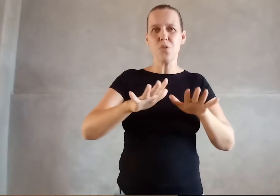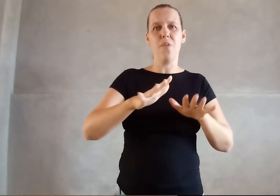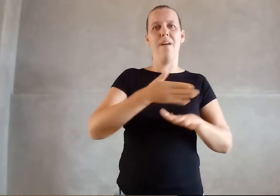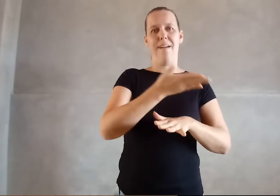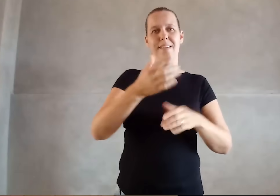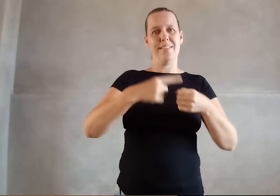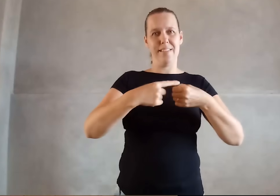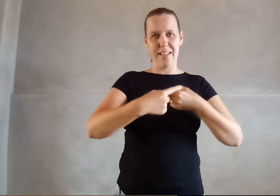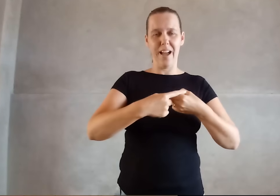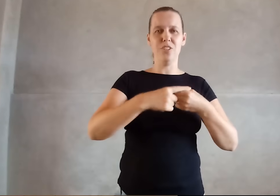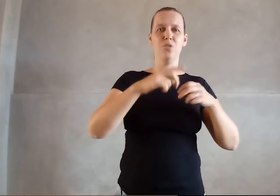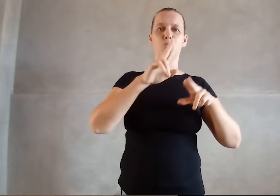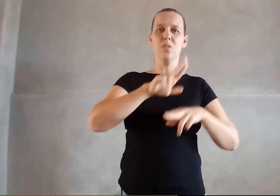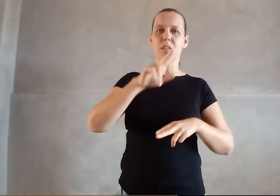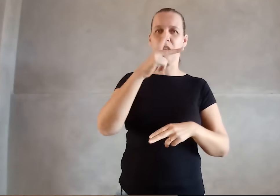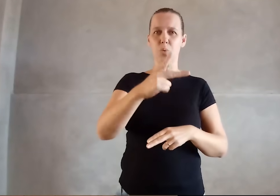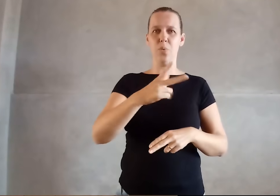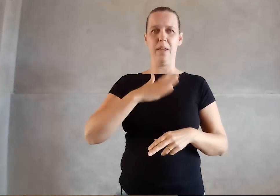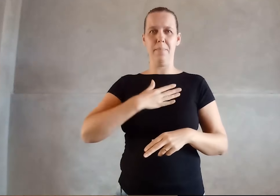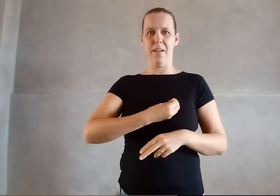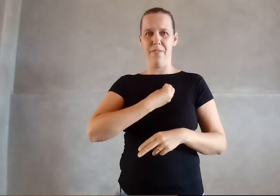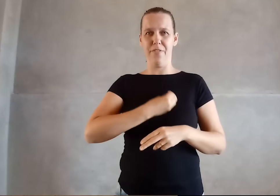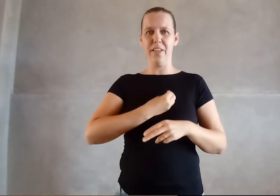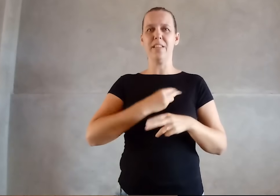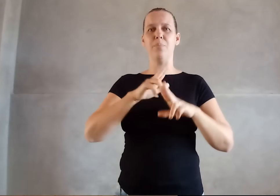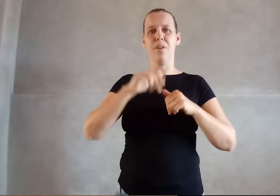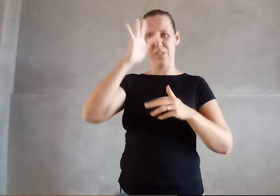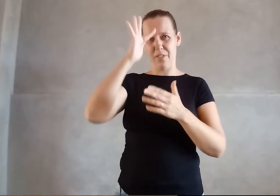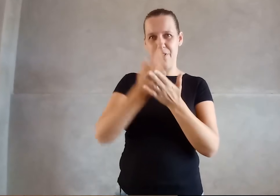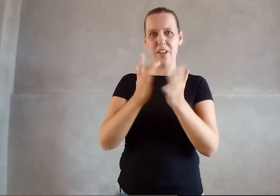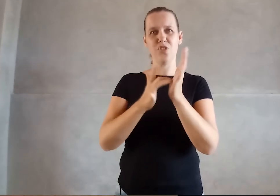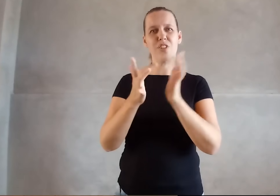grande abraço. Um beijão, saudade, gente, demais de